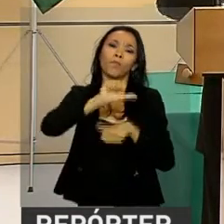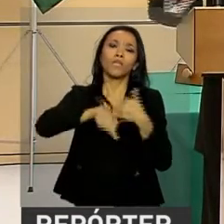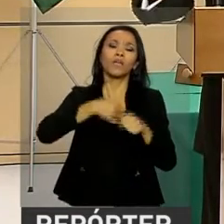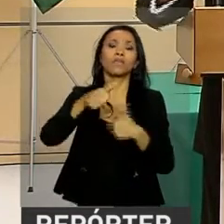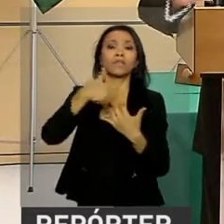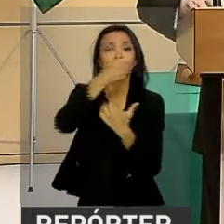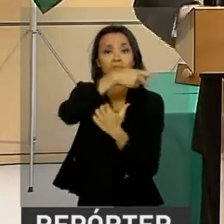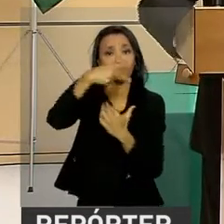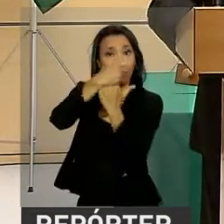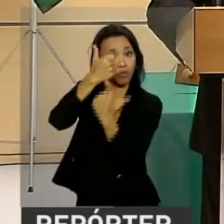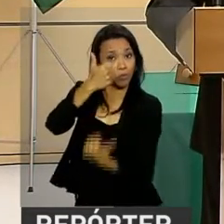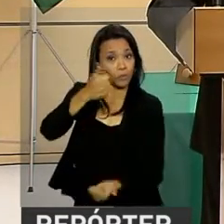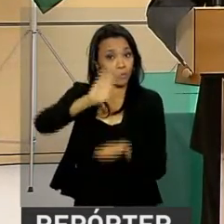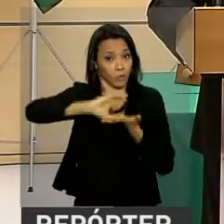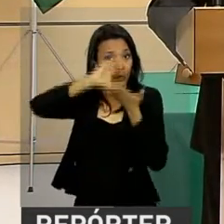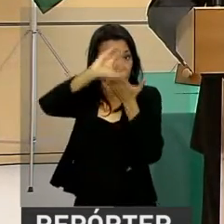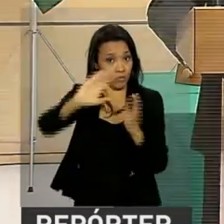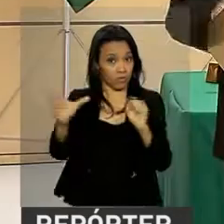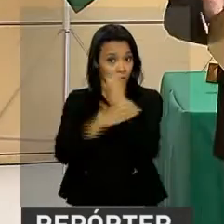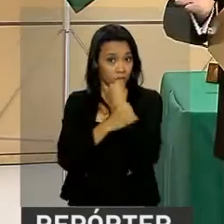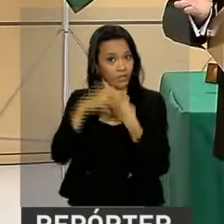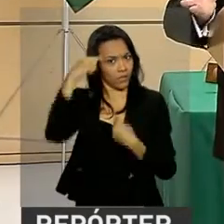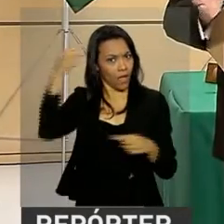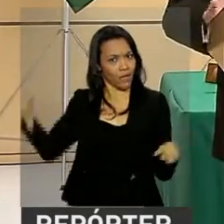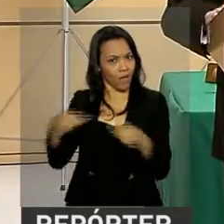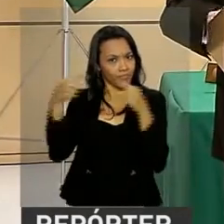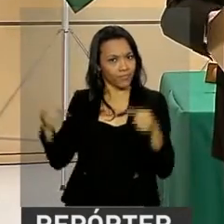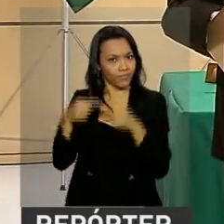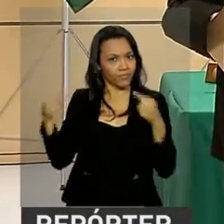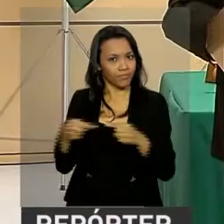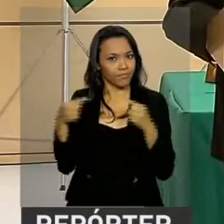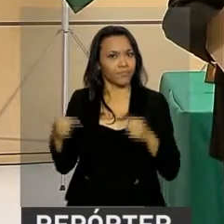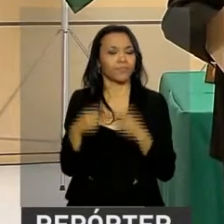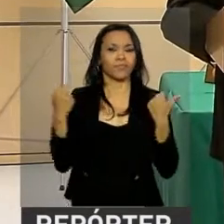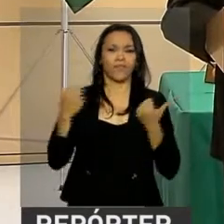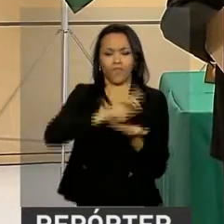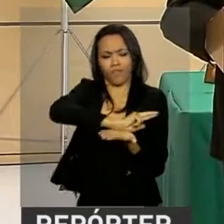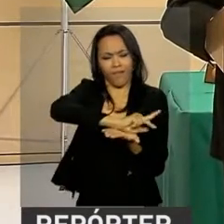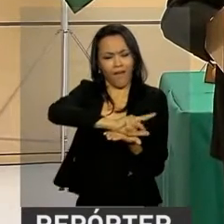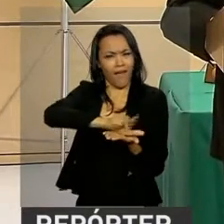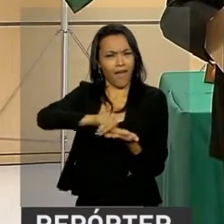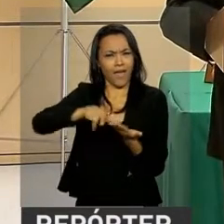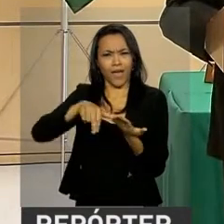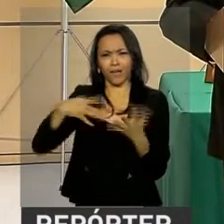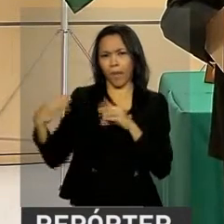que coincidimos em todas as nossas ideias. A agenda foi vasta